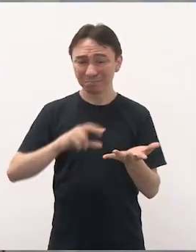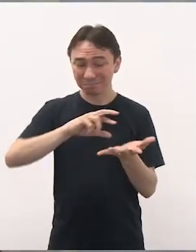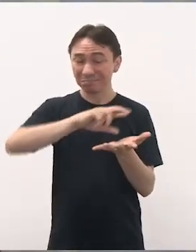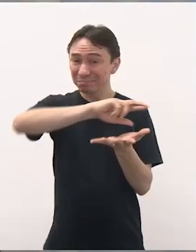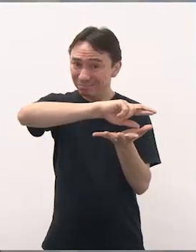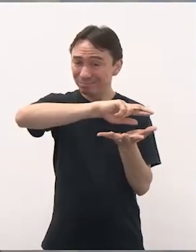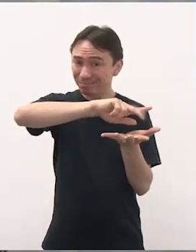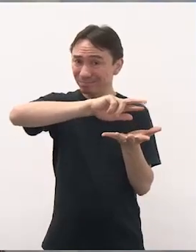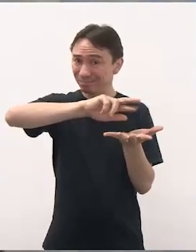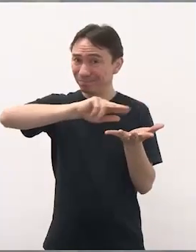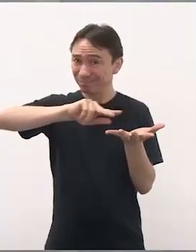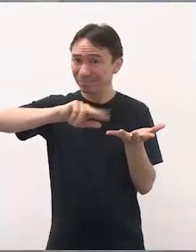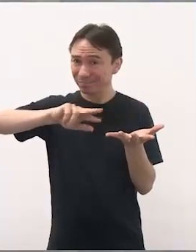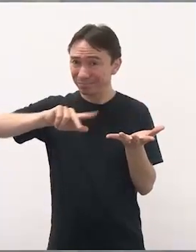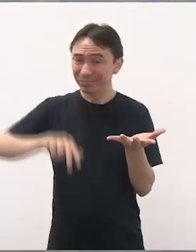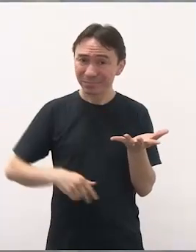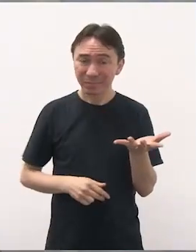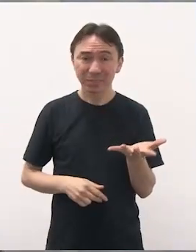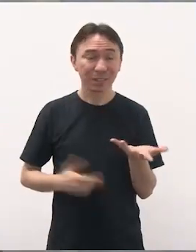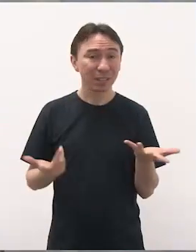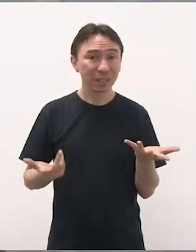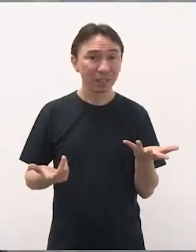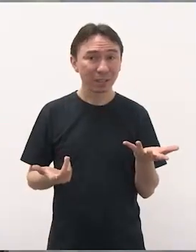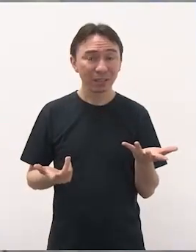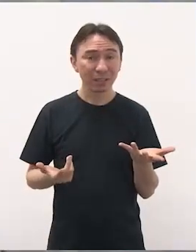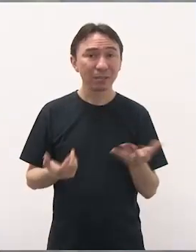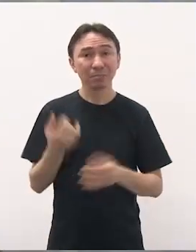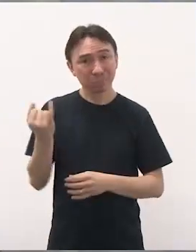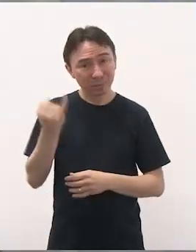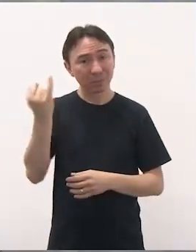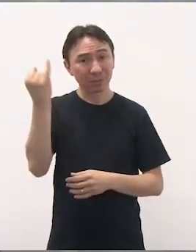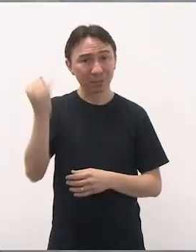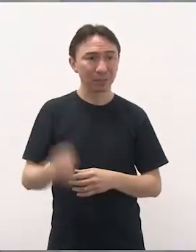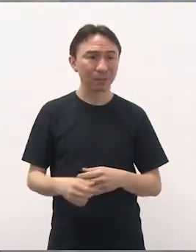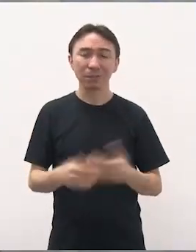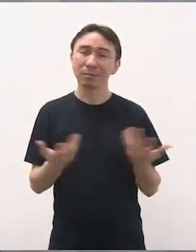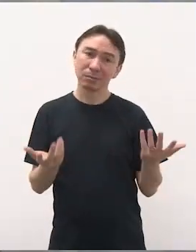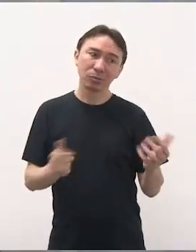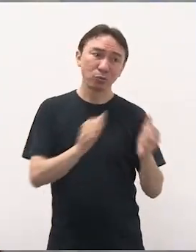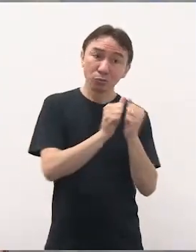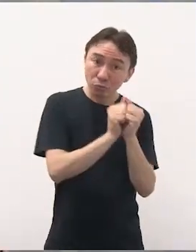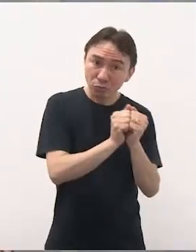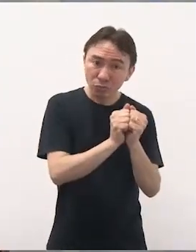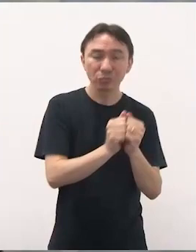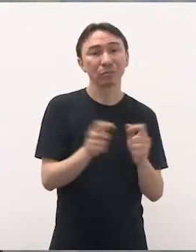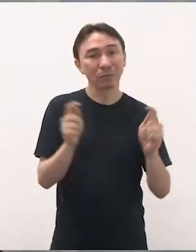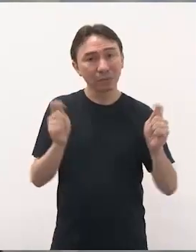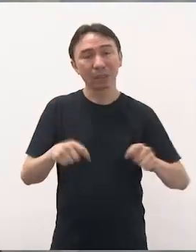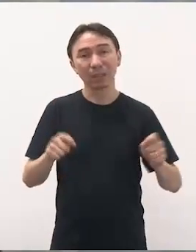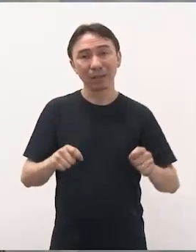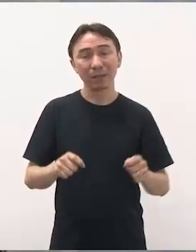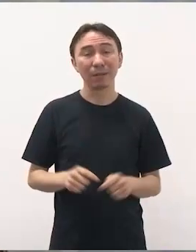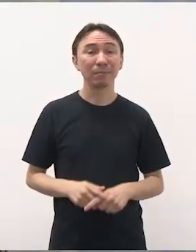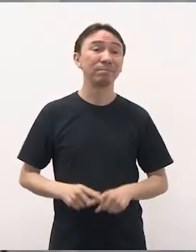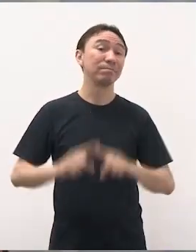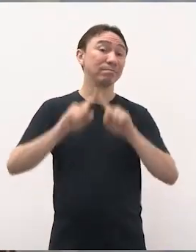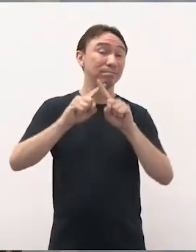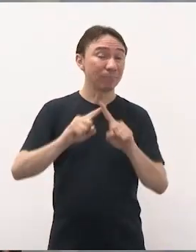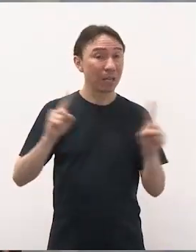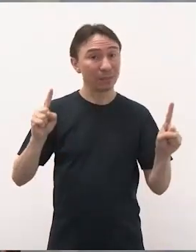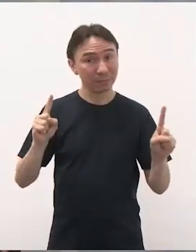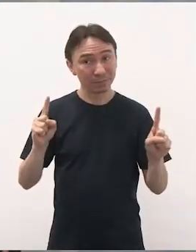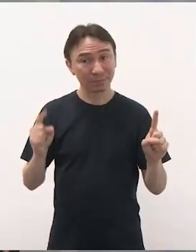ações que precisavam que se tivesse junto, que se tivesse integrado, né? Só que, em razão